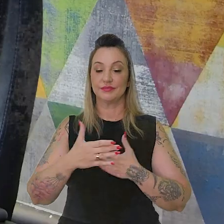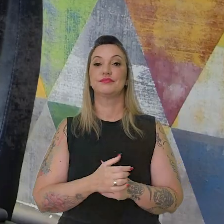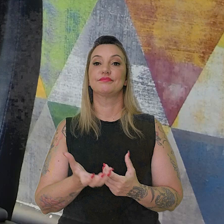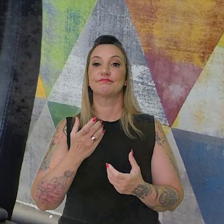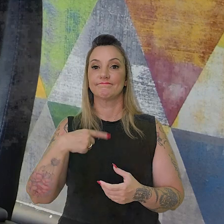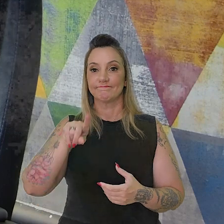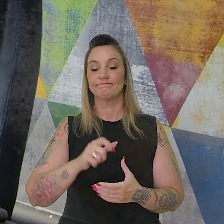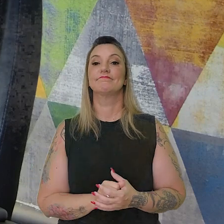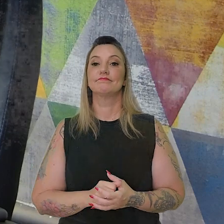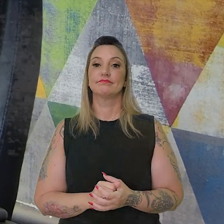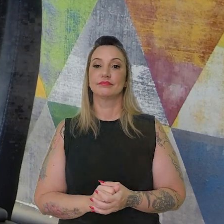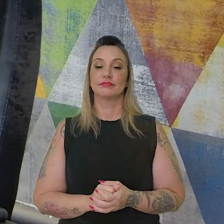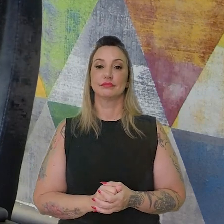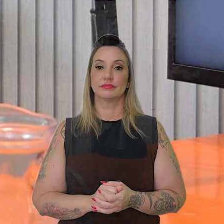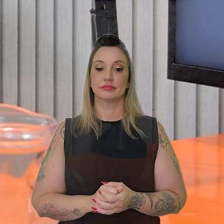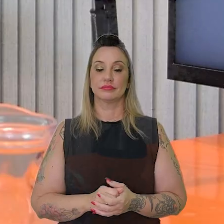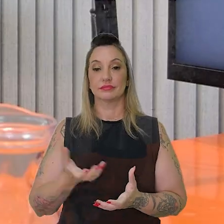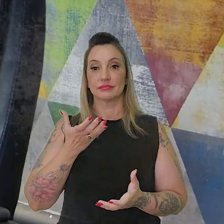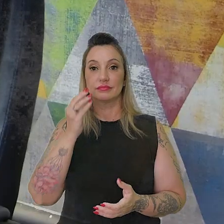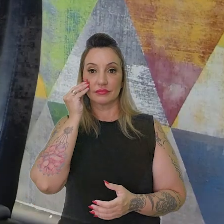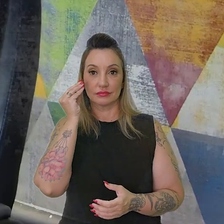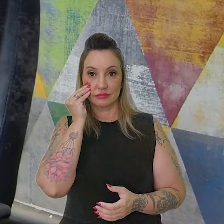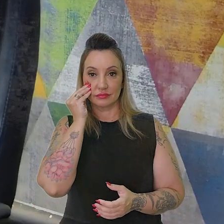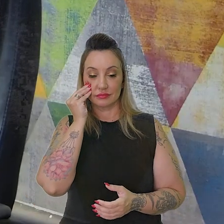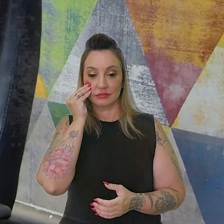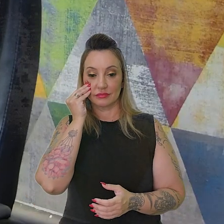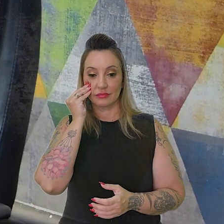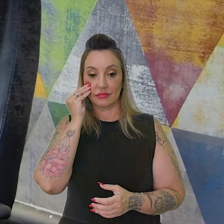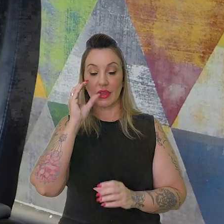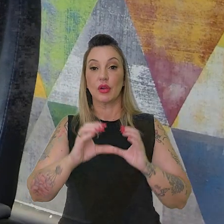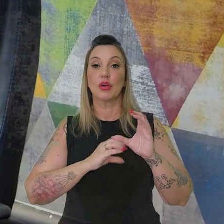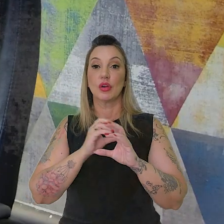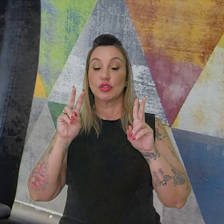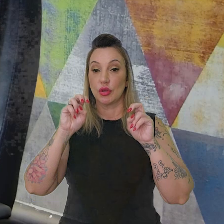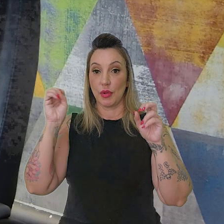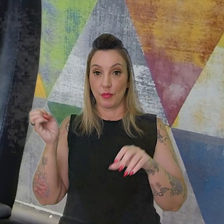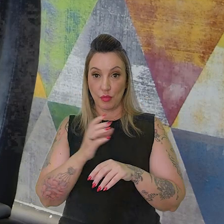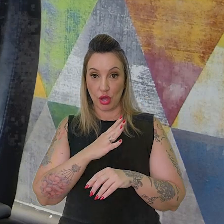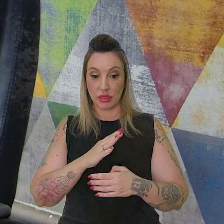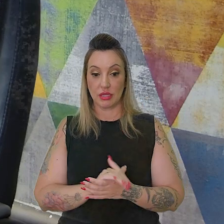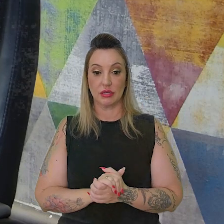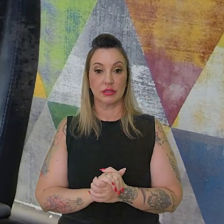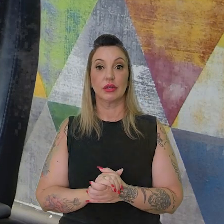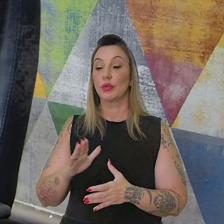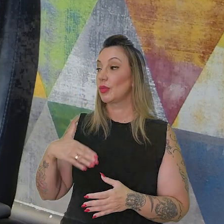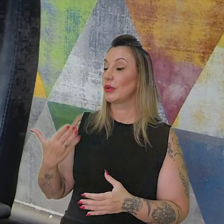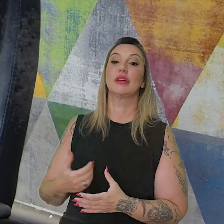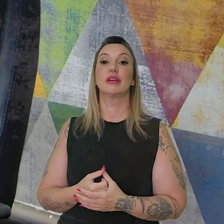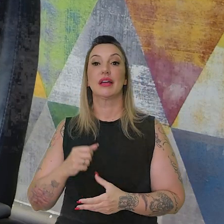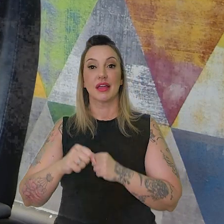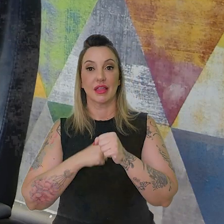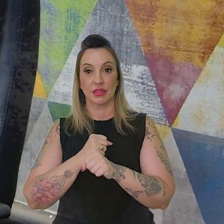eu quero ir lá por favor vamos lá a gente vai ter uma edição do curto circuito sobre moda Quando